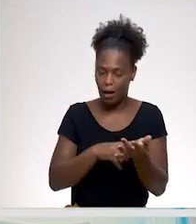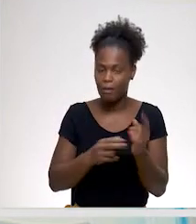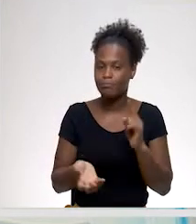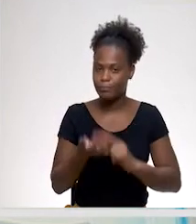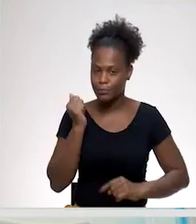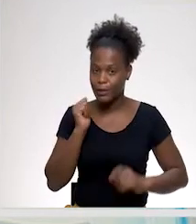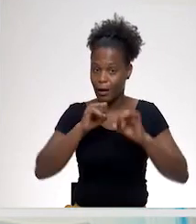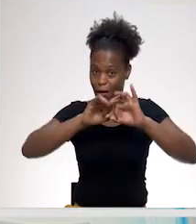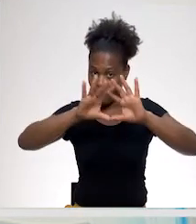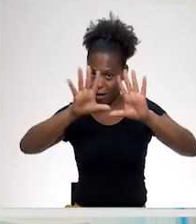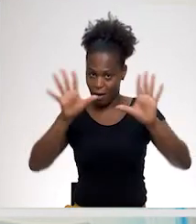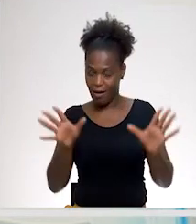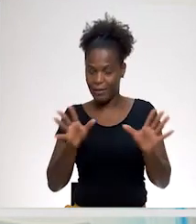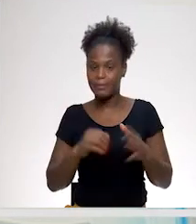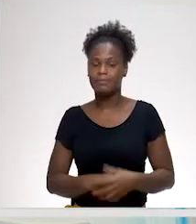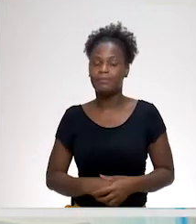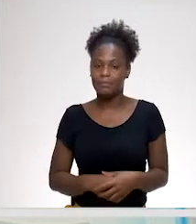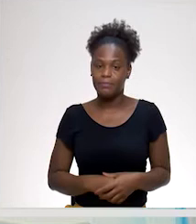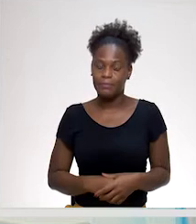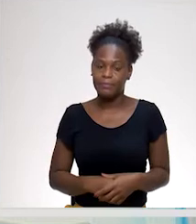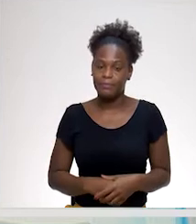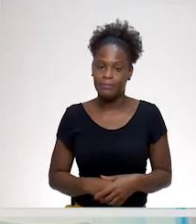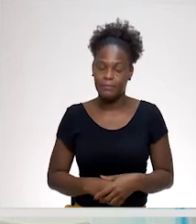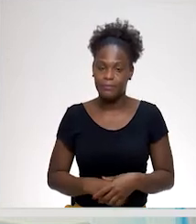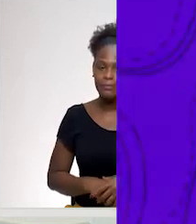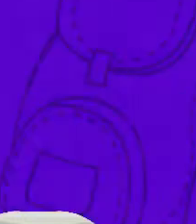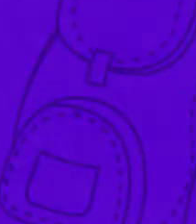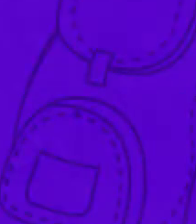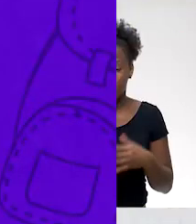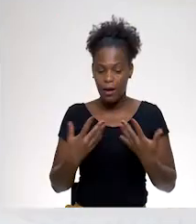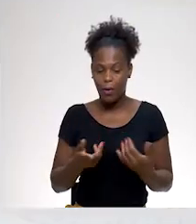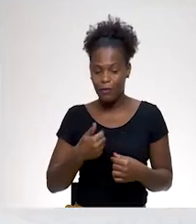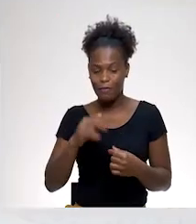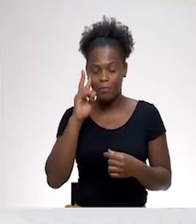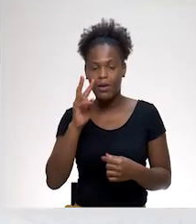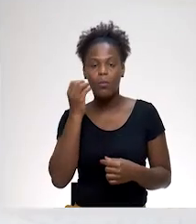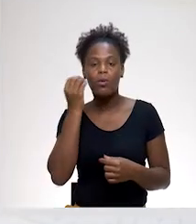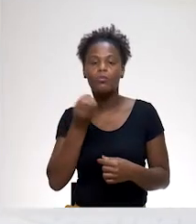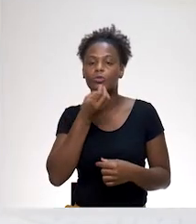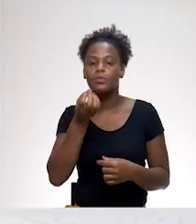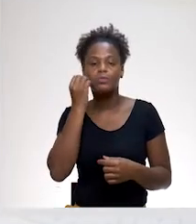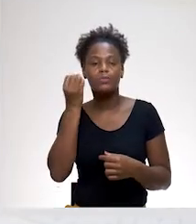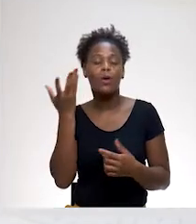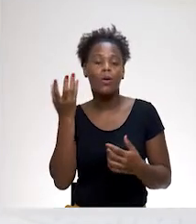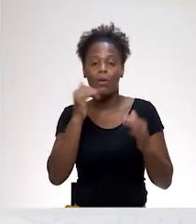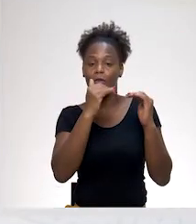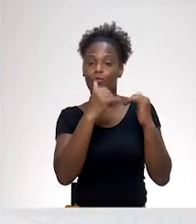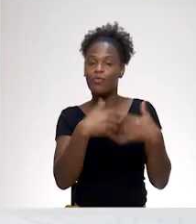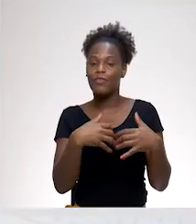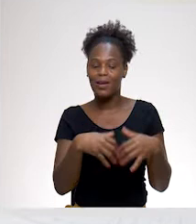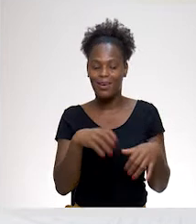uma verdade clara e distinta. Vejamos agora as características da